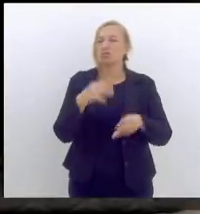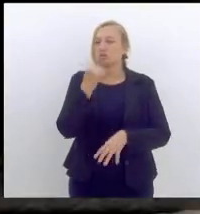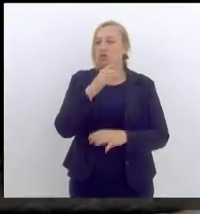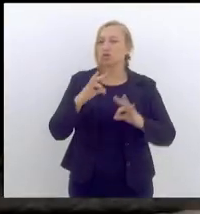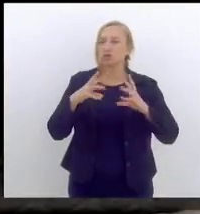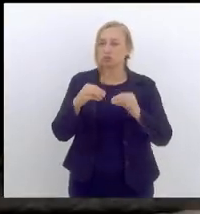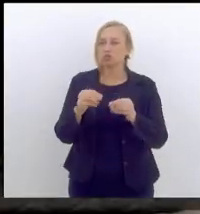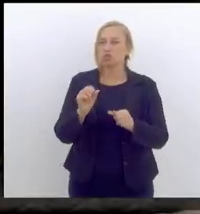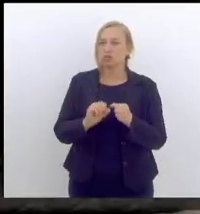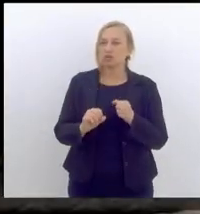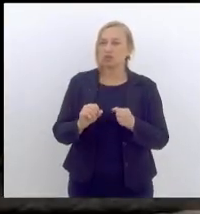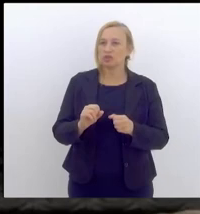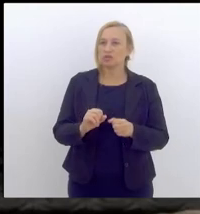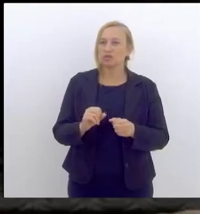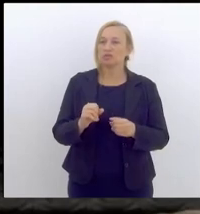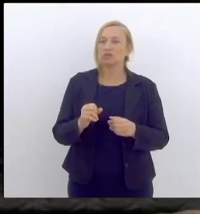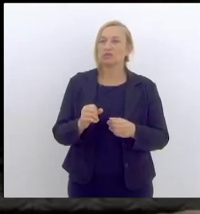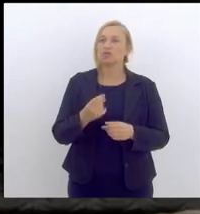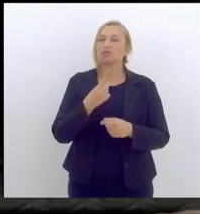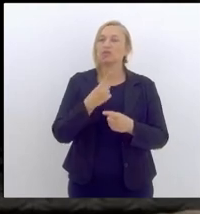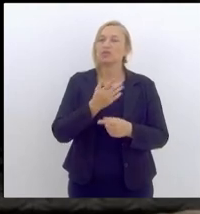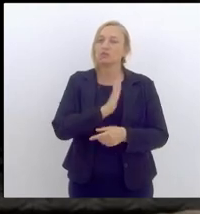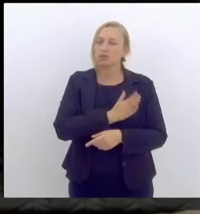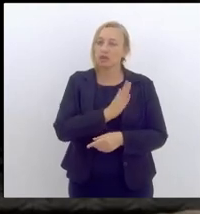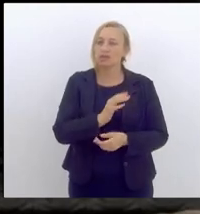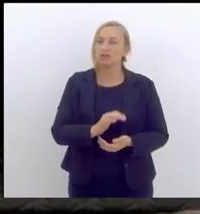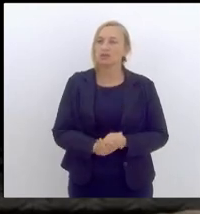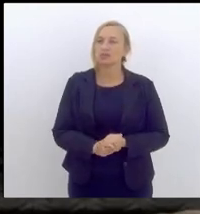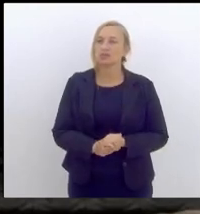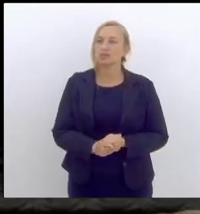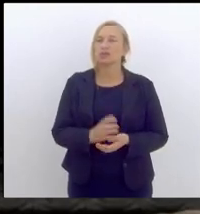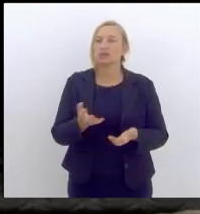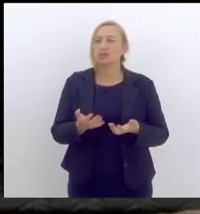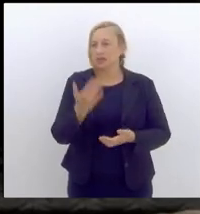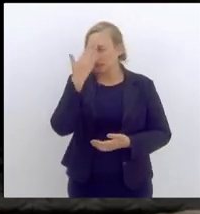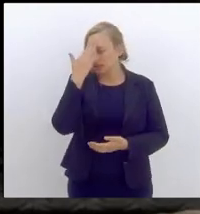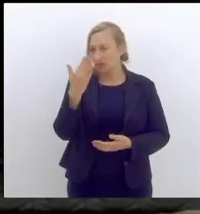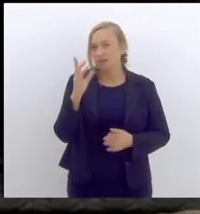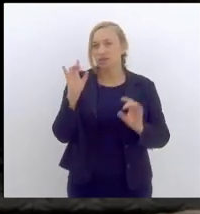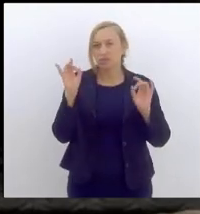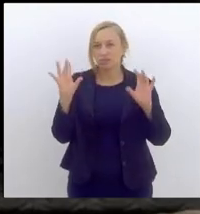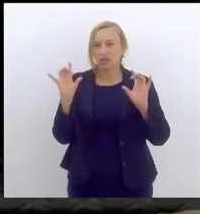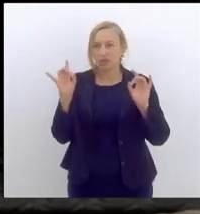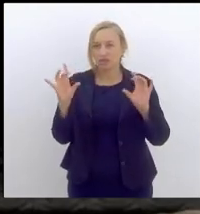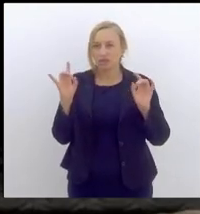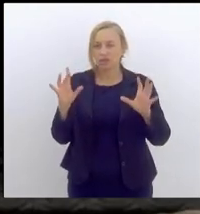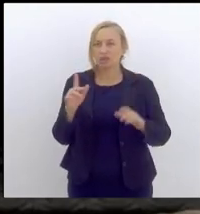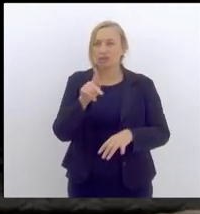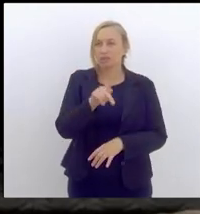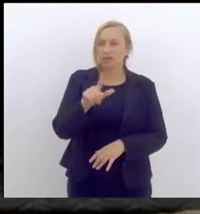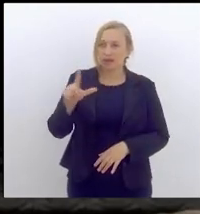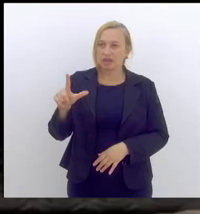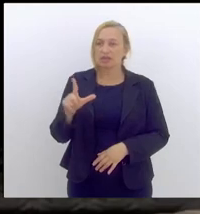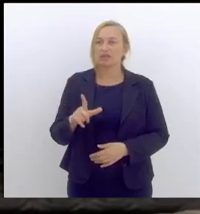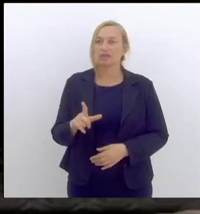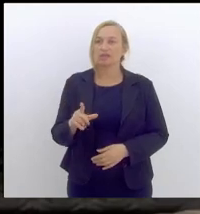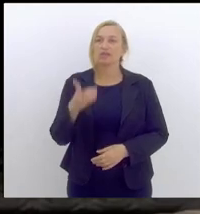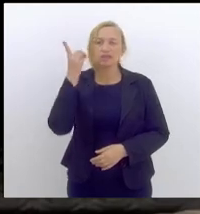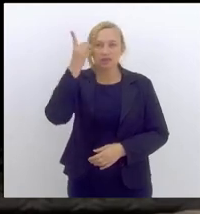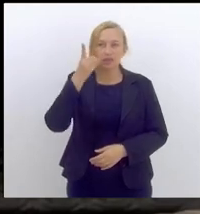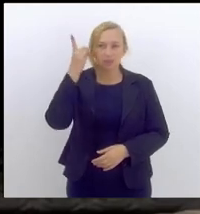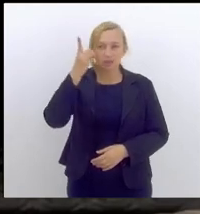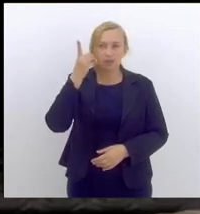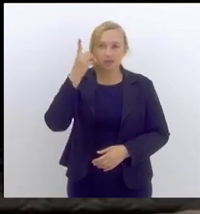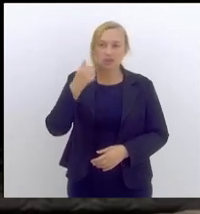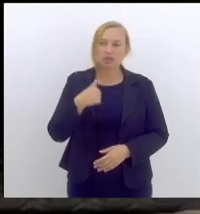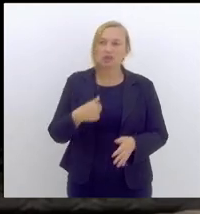de coração e por convicção. Quero agradecer muito, especialmente, ao PL, deputado a que eu